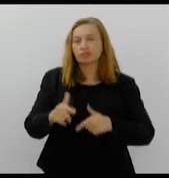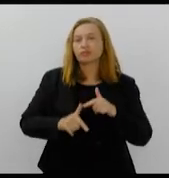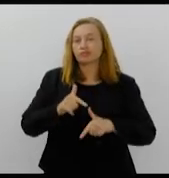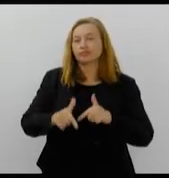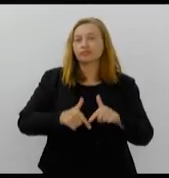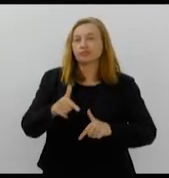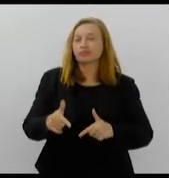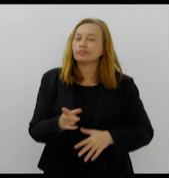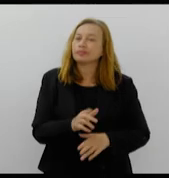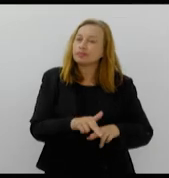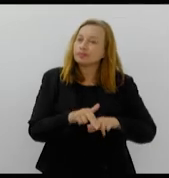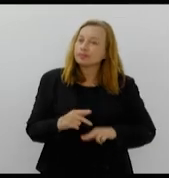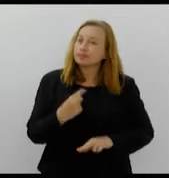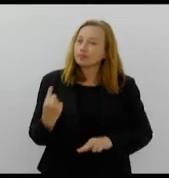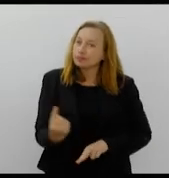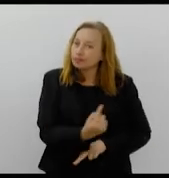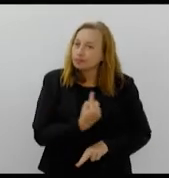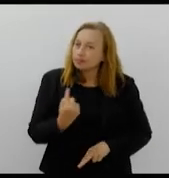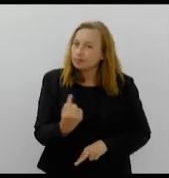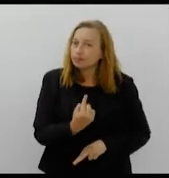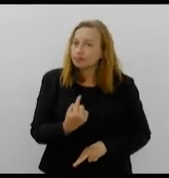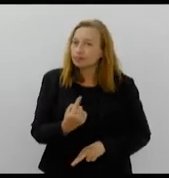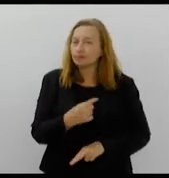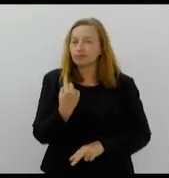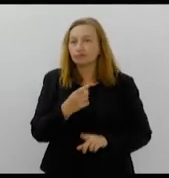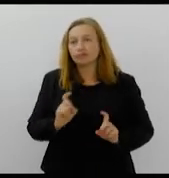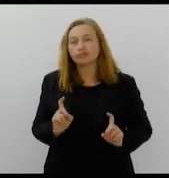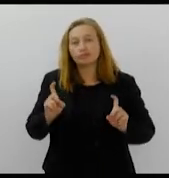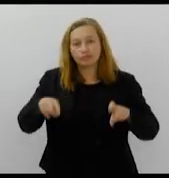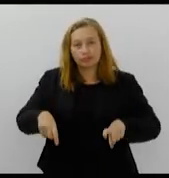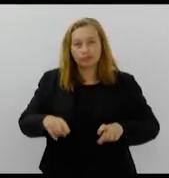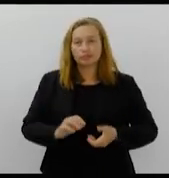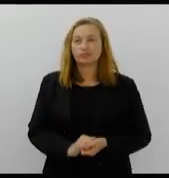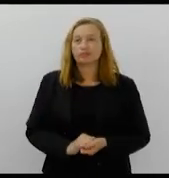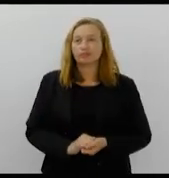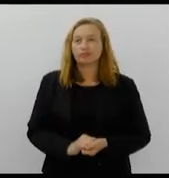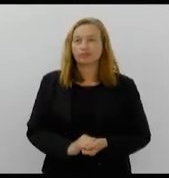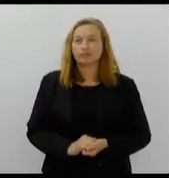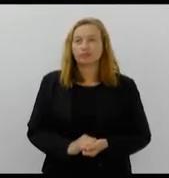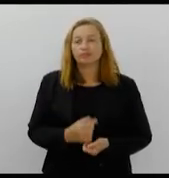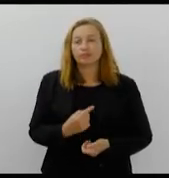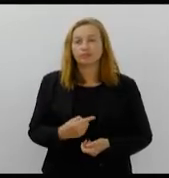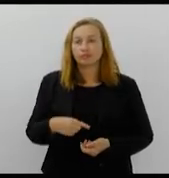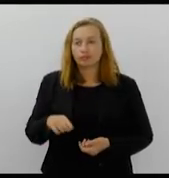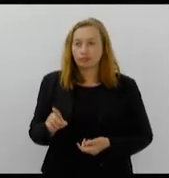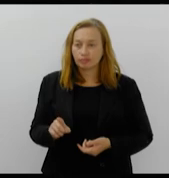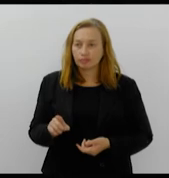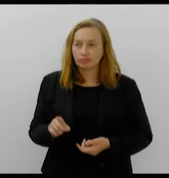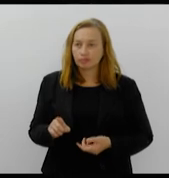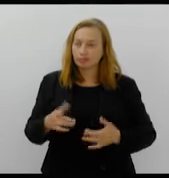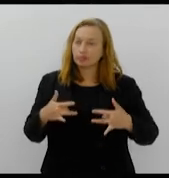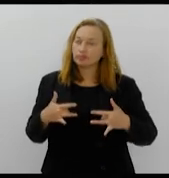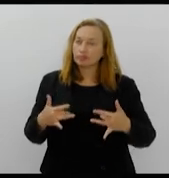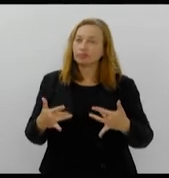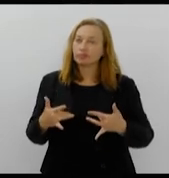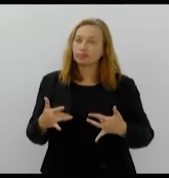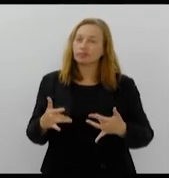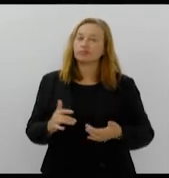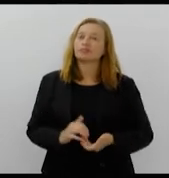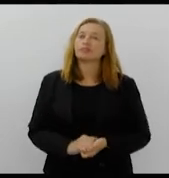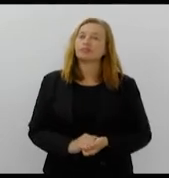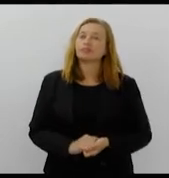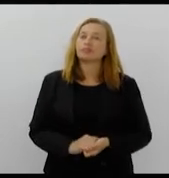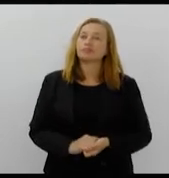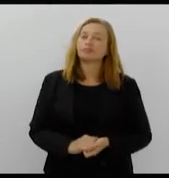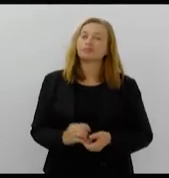isso que nós, o nosso mandato, foi ao ato e presta toda a solidariedade